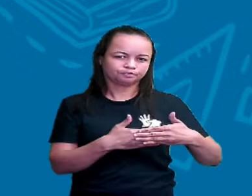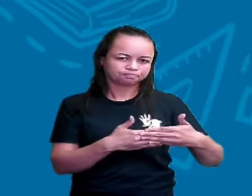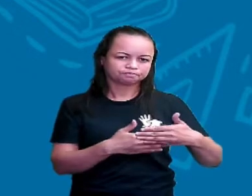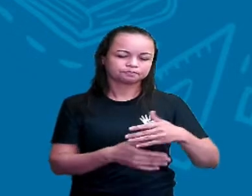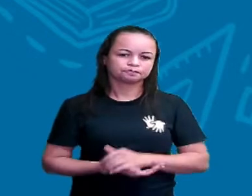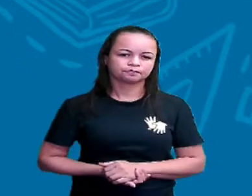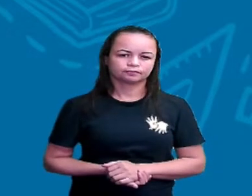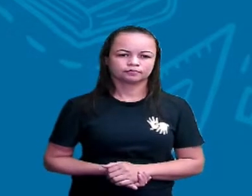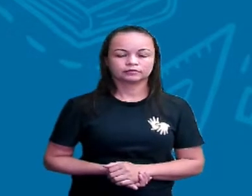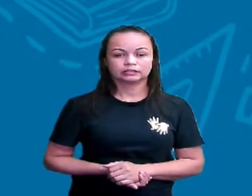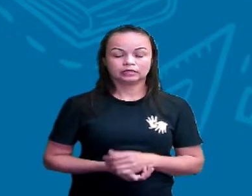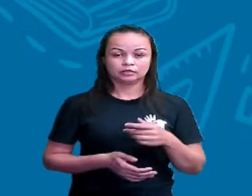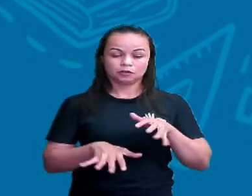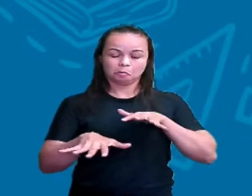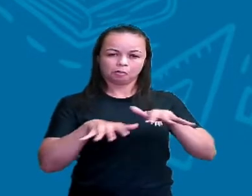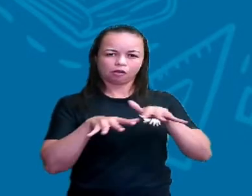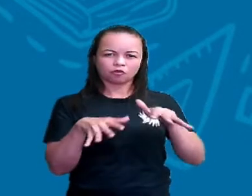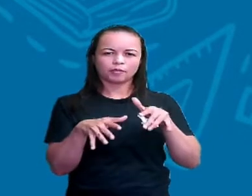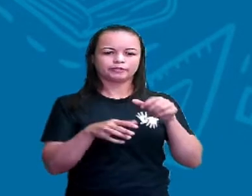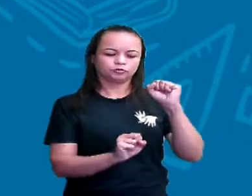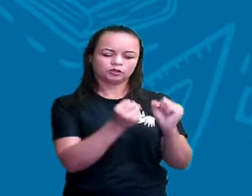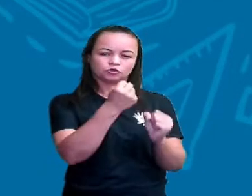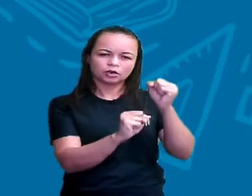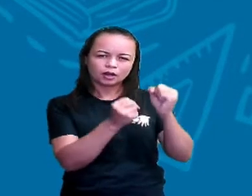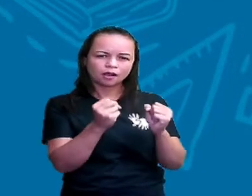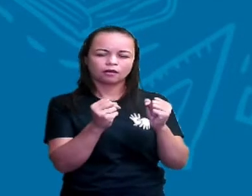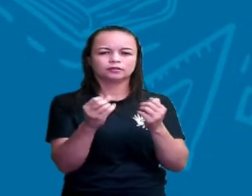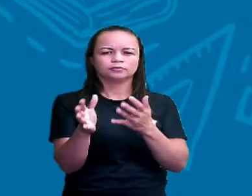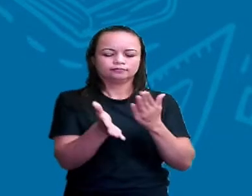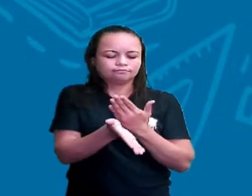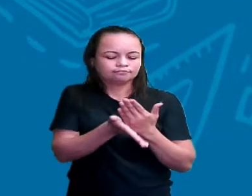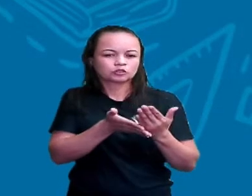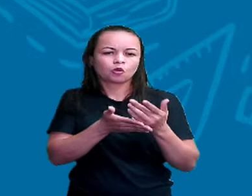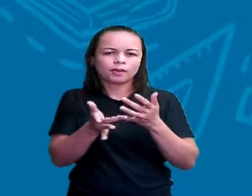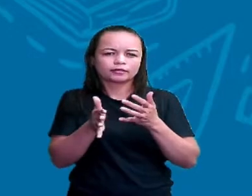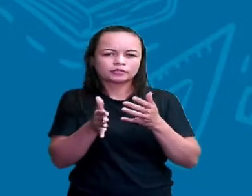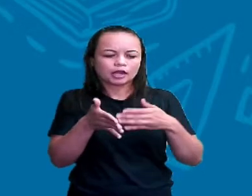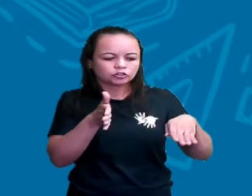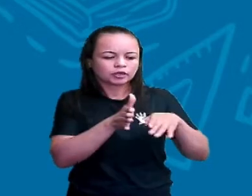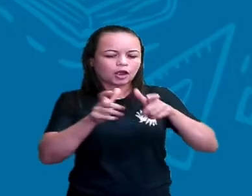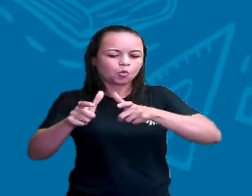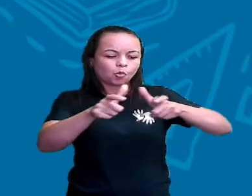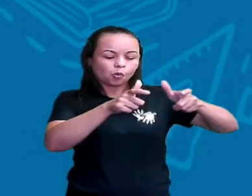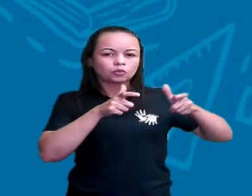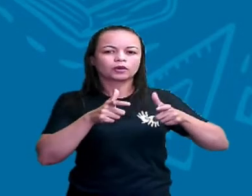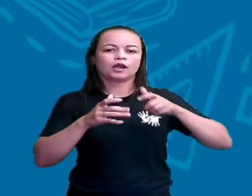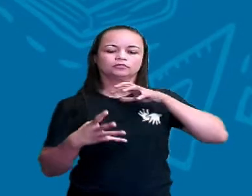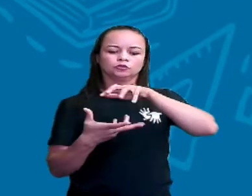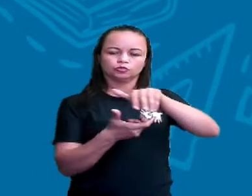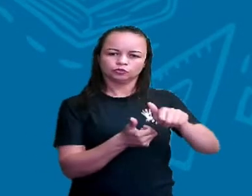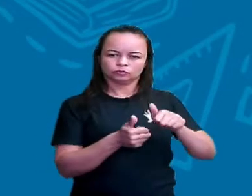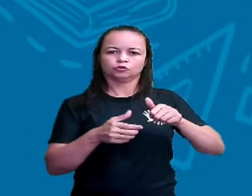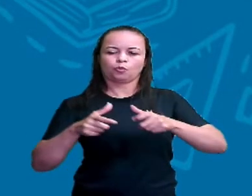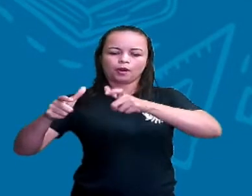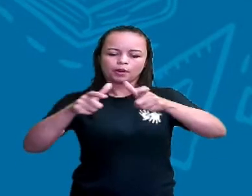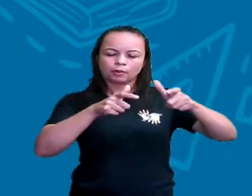esse movimento de industrialização ele vai chegar aos poucos, né, nos outros países, nos outros lugares do mundo, tá?